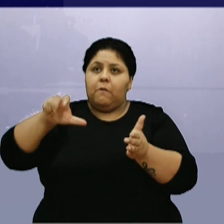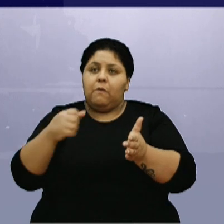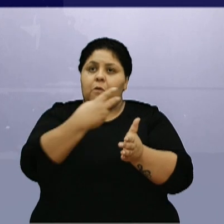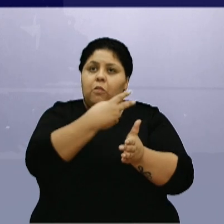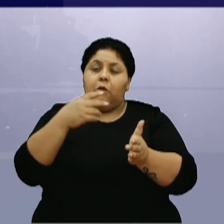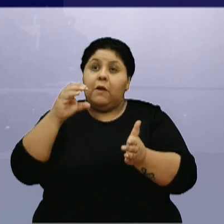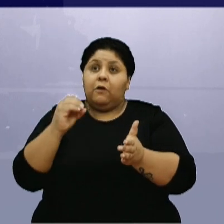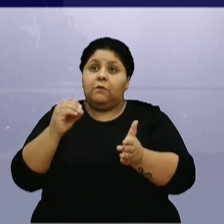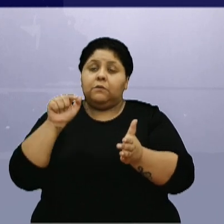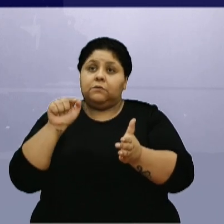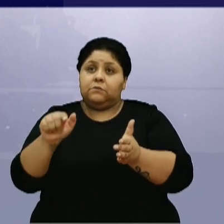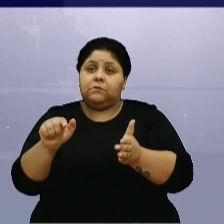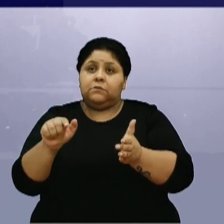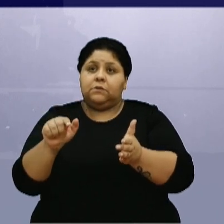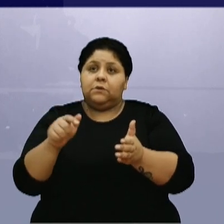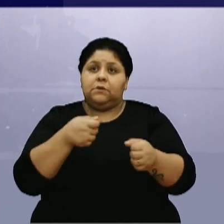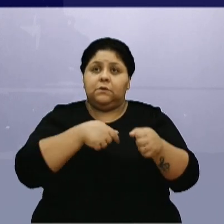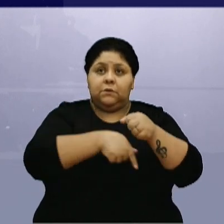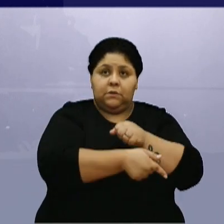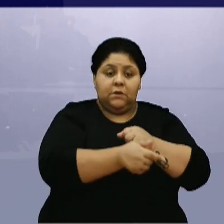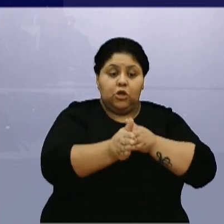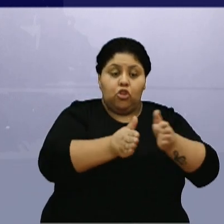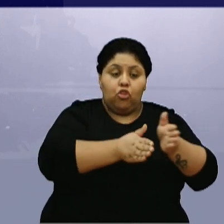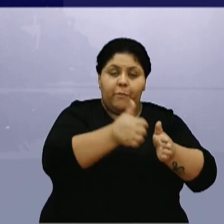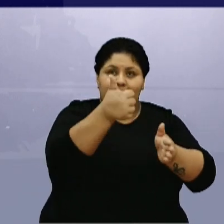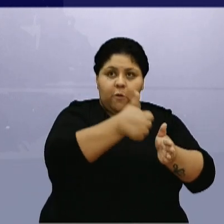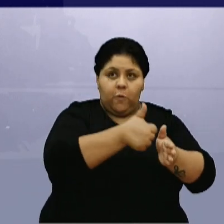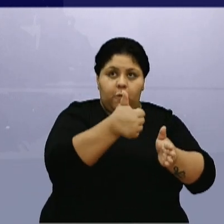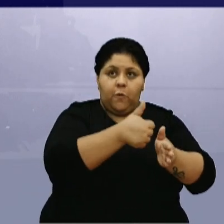100.220. Percentual de aplicação neste primeiro quadrimestre,